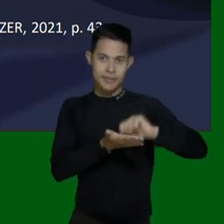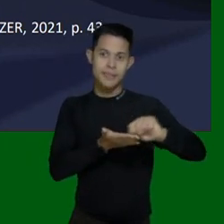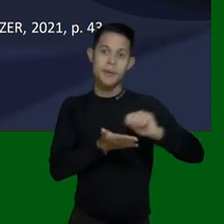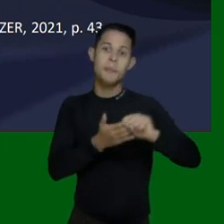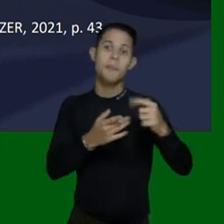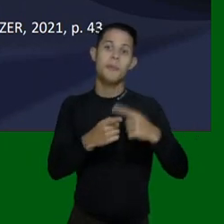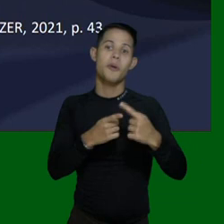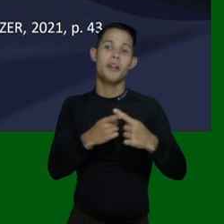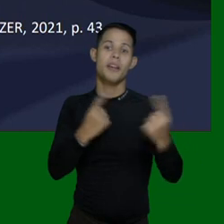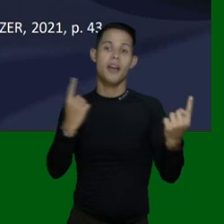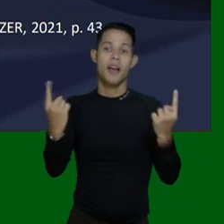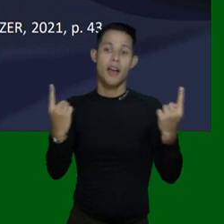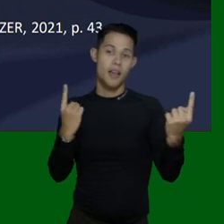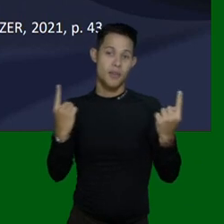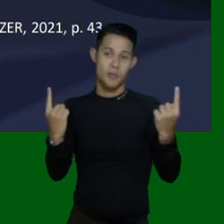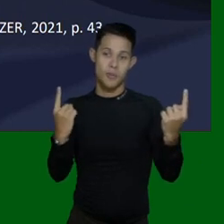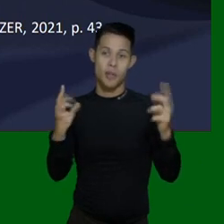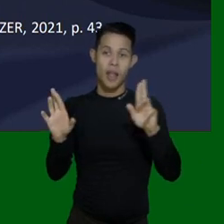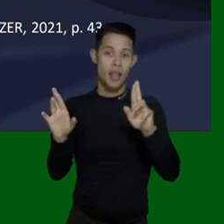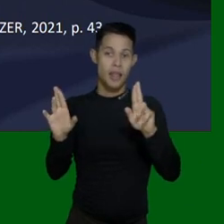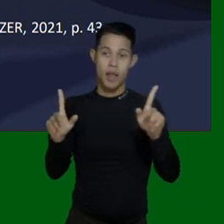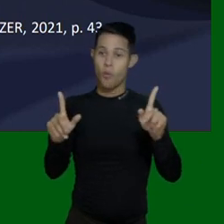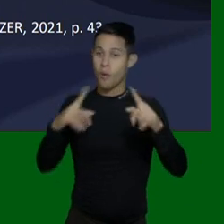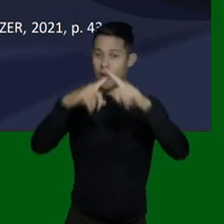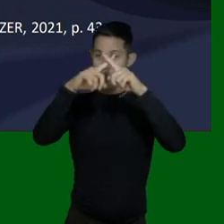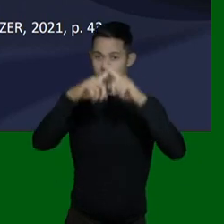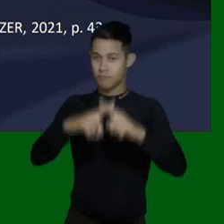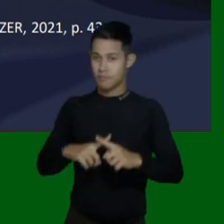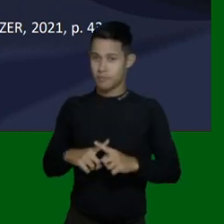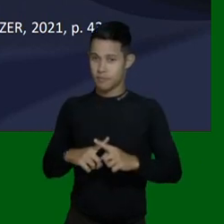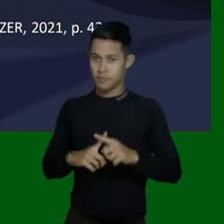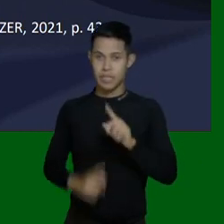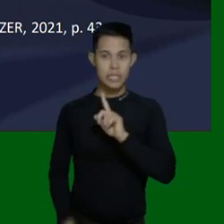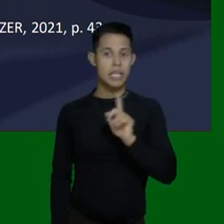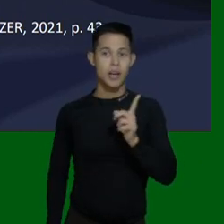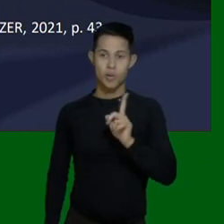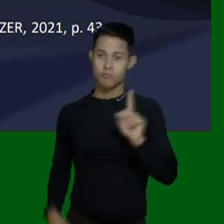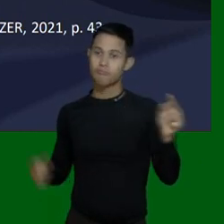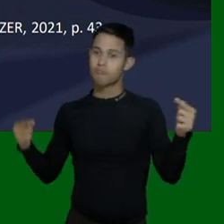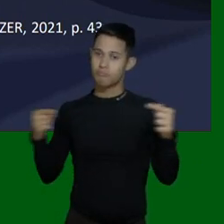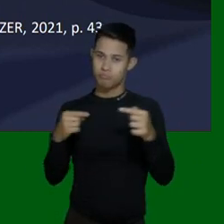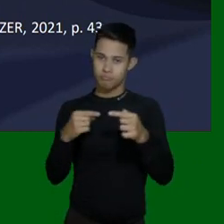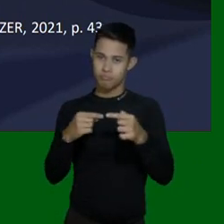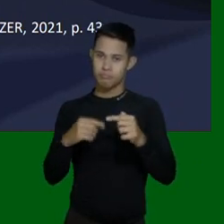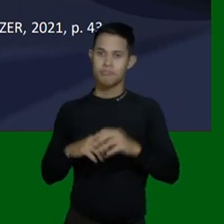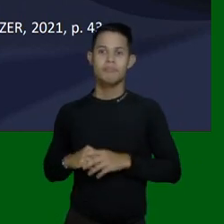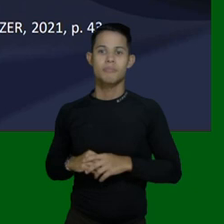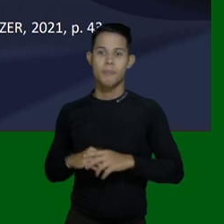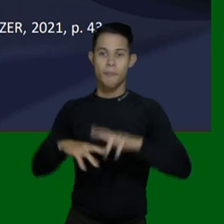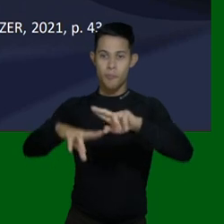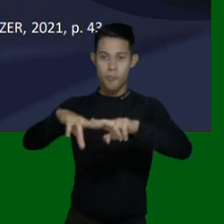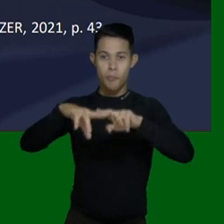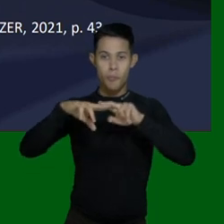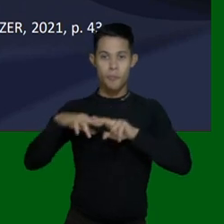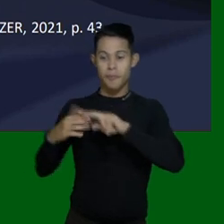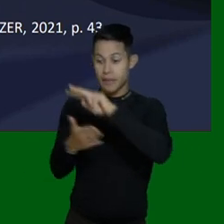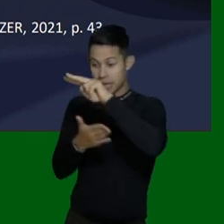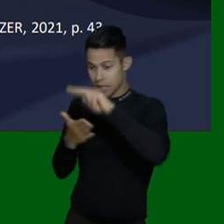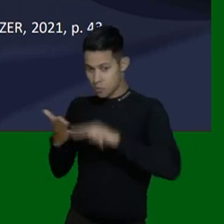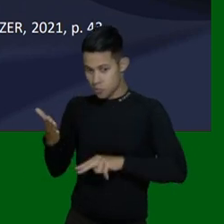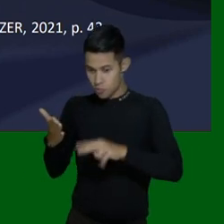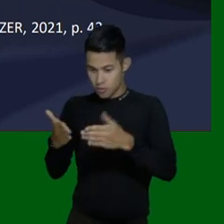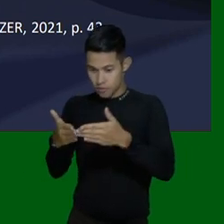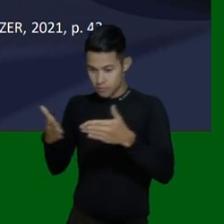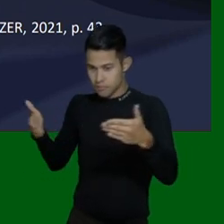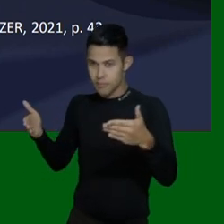ambas não são concorrentes né então a leitura quando ela se amplia porque cada um